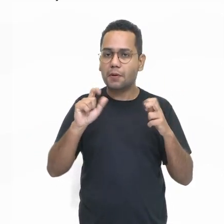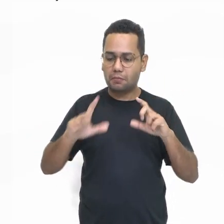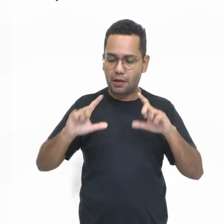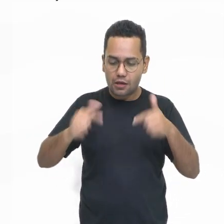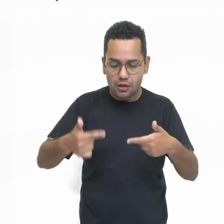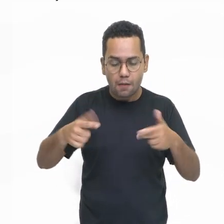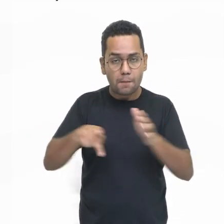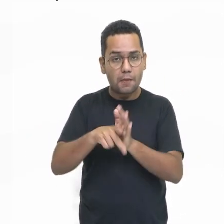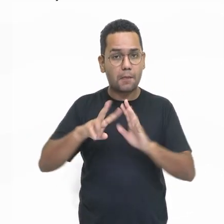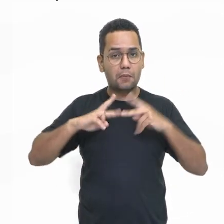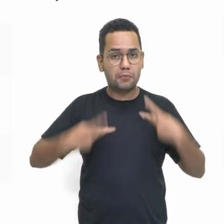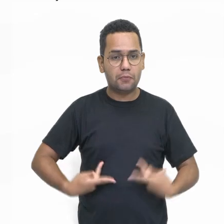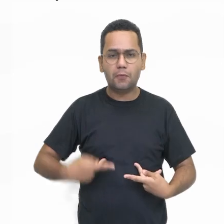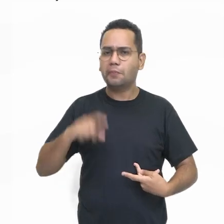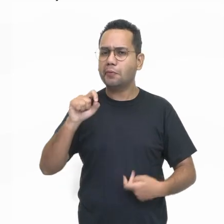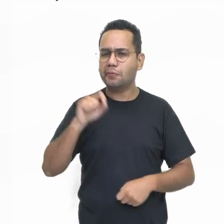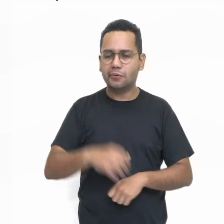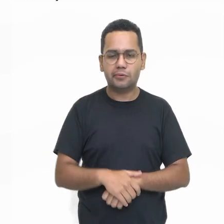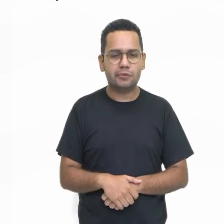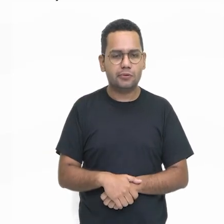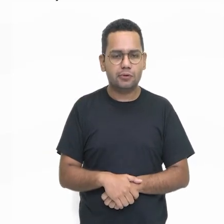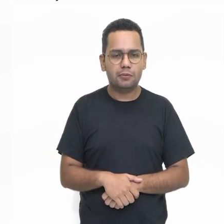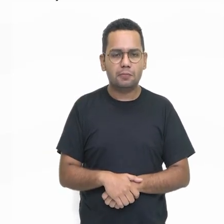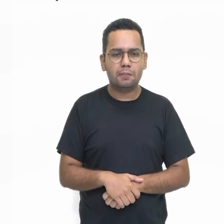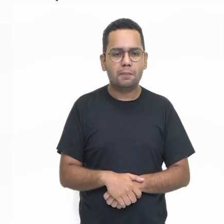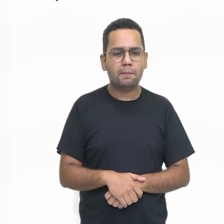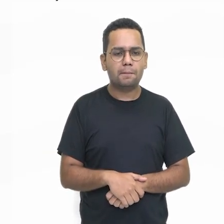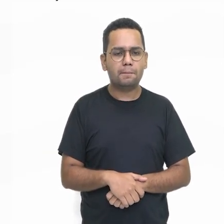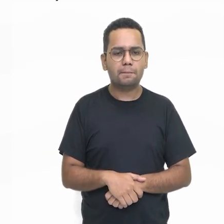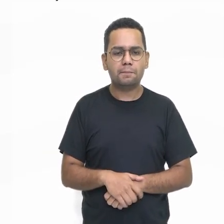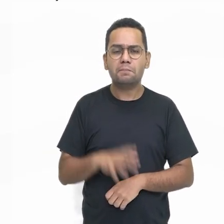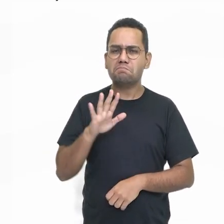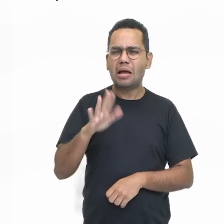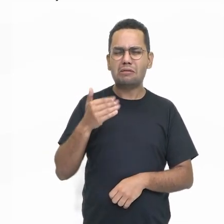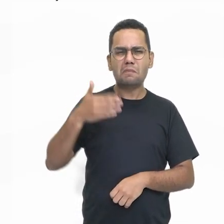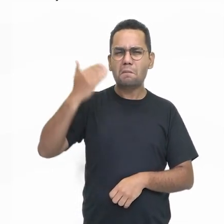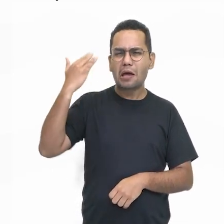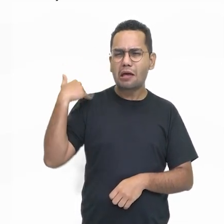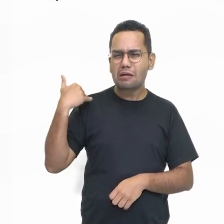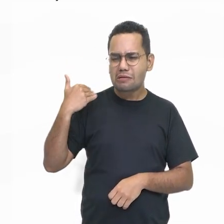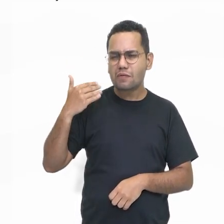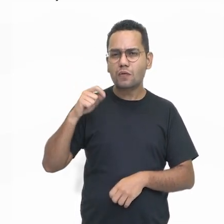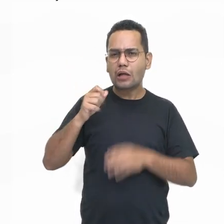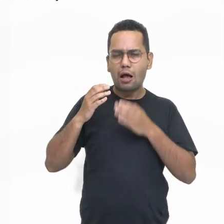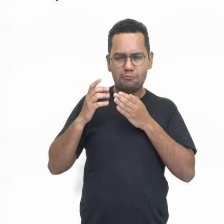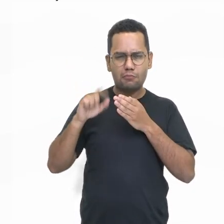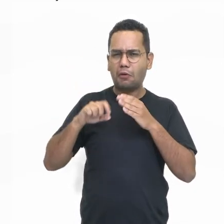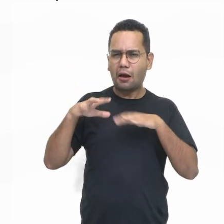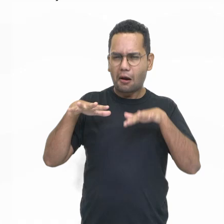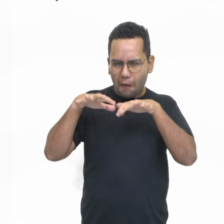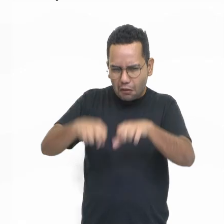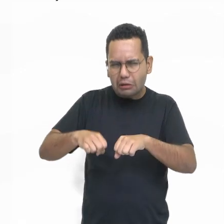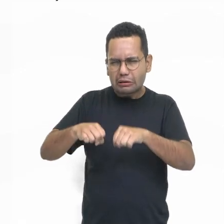sendo diminuído desde a época aí, remonta à época da colonização. Uma